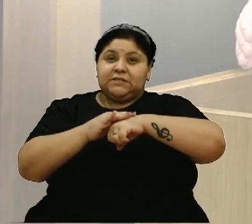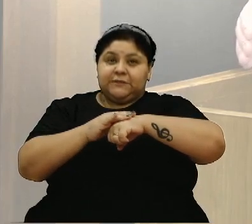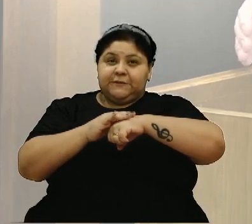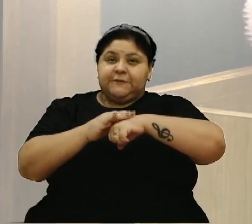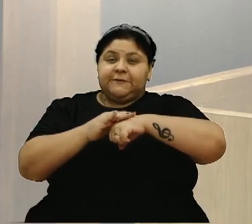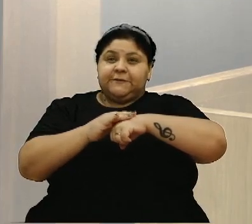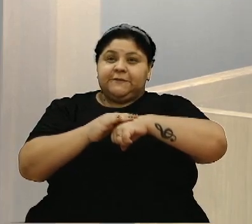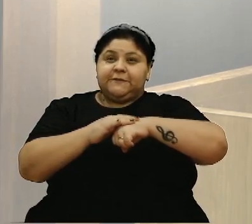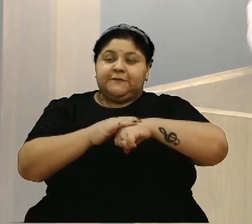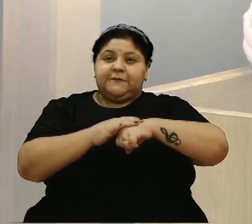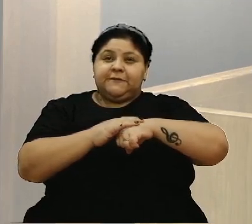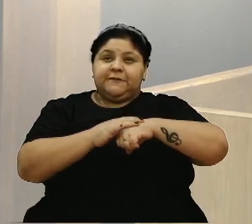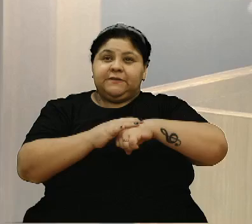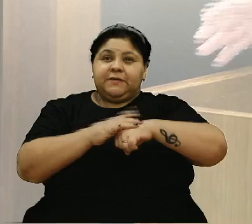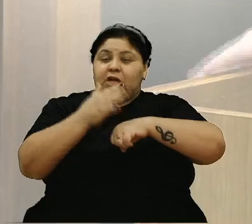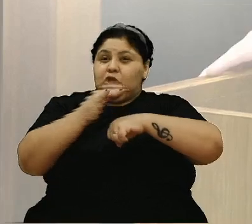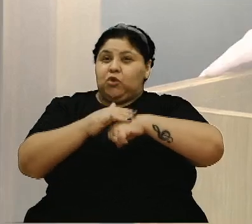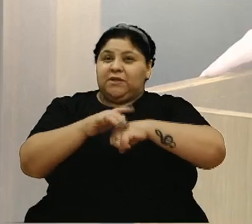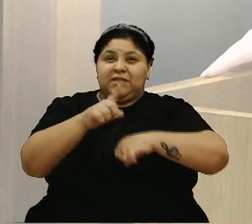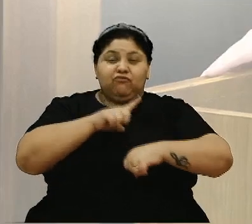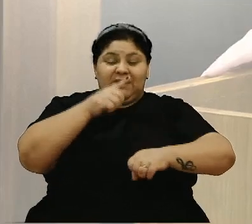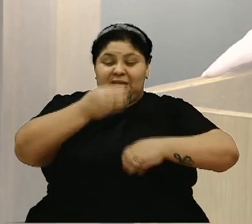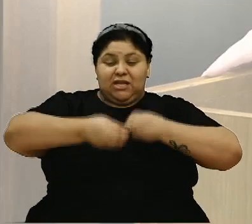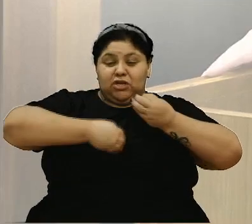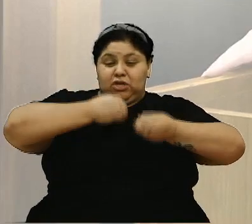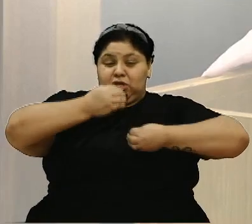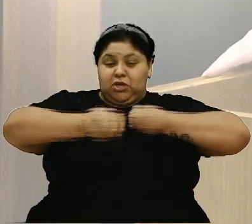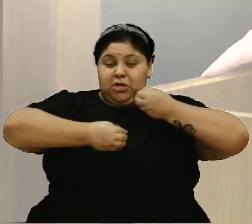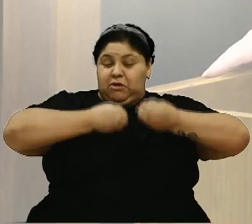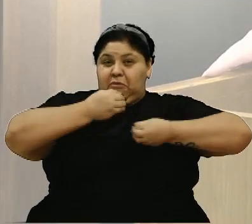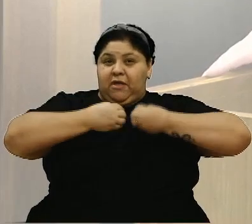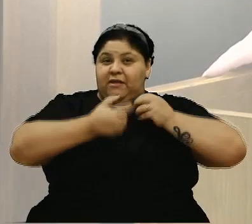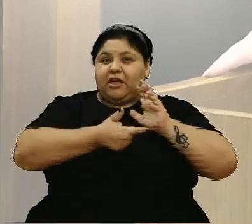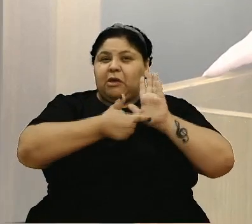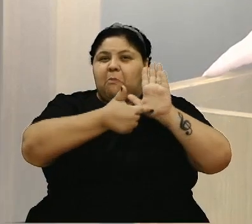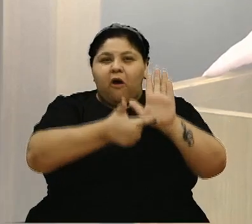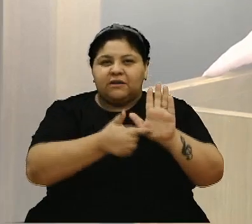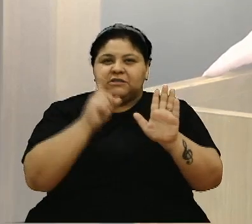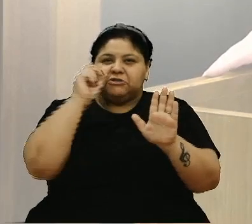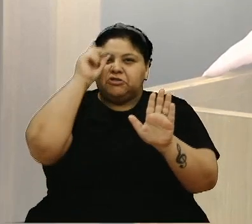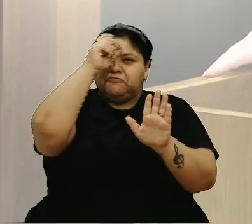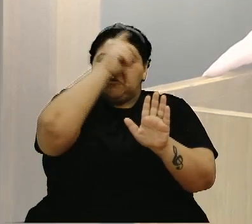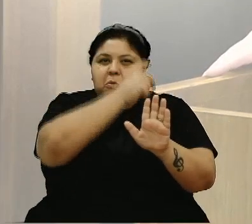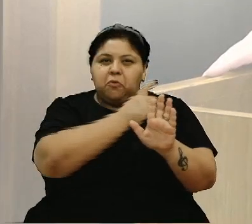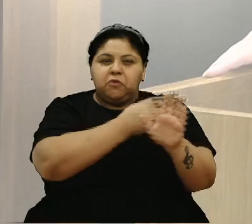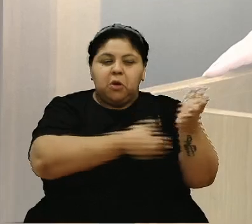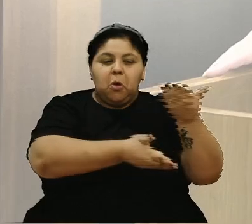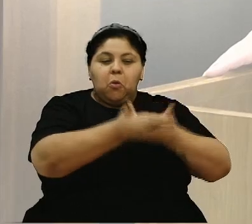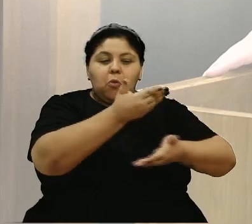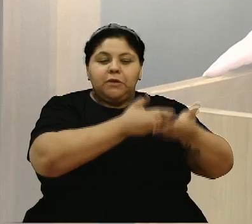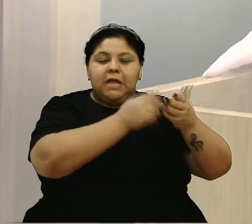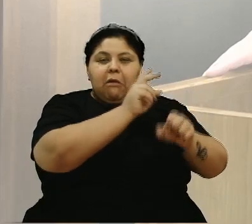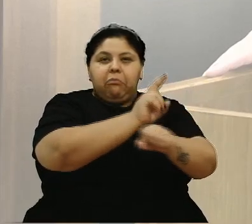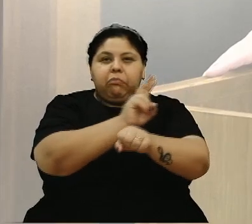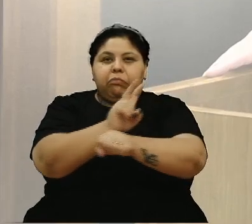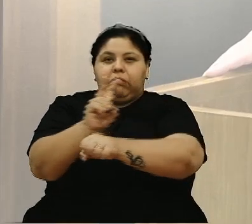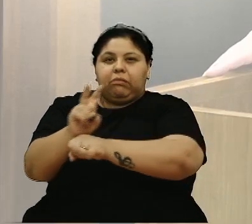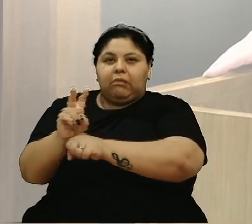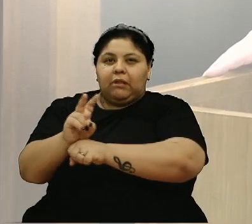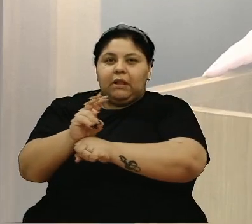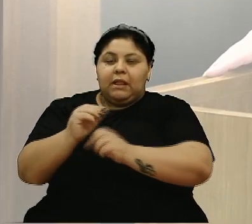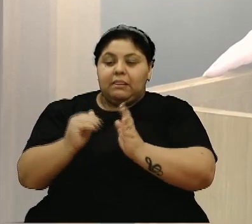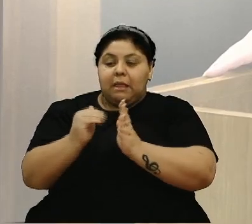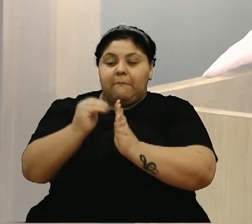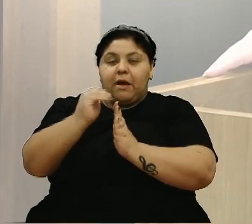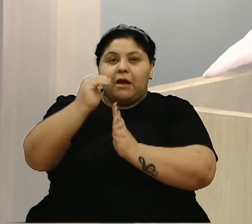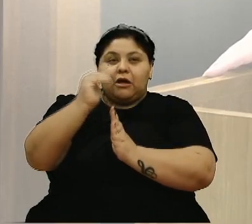fato da doença não possuir sintomas aparentes, dificulta o tratamento das doenças renais, pois na maioria das